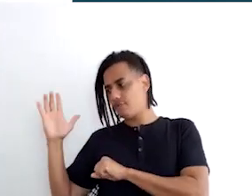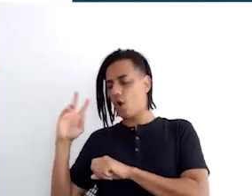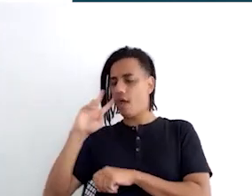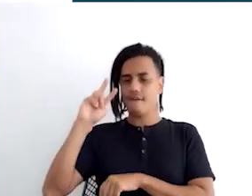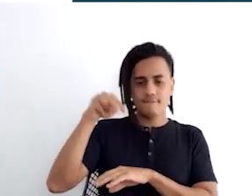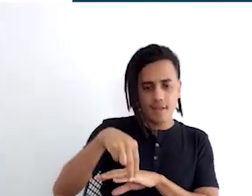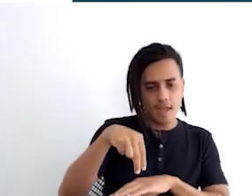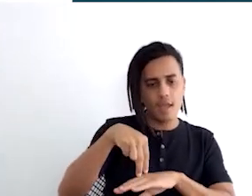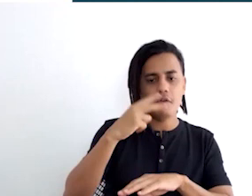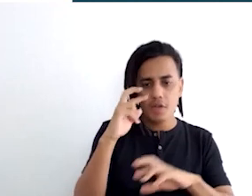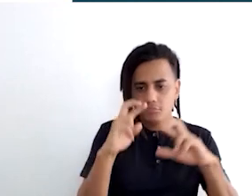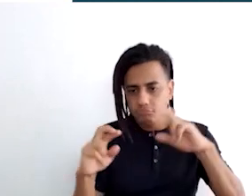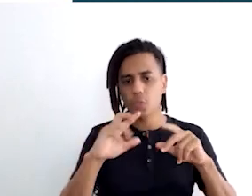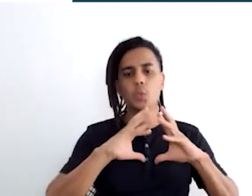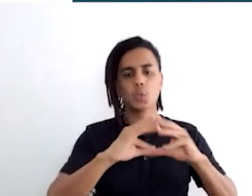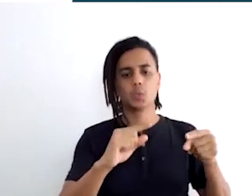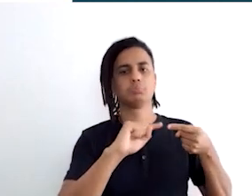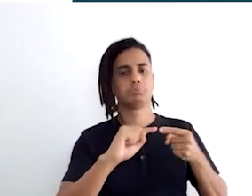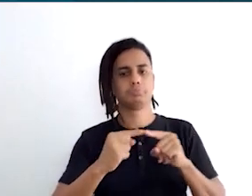garantir que está tudo nos conformes.